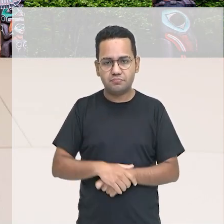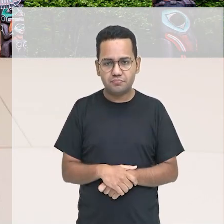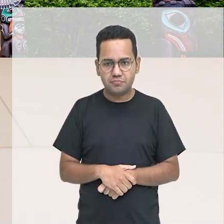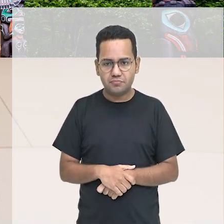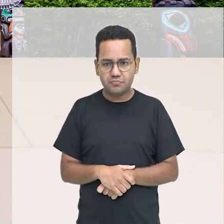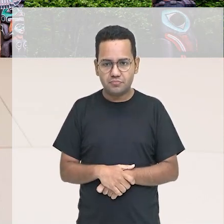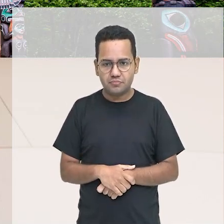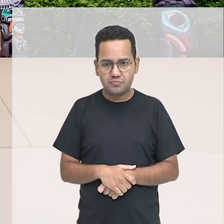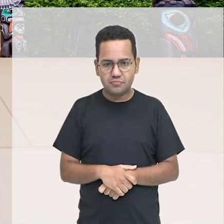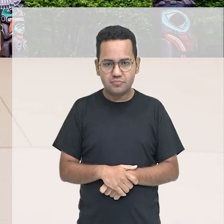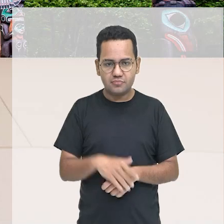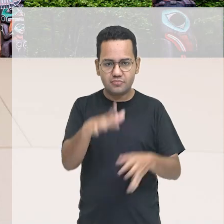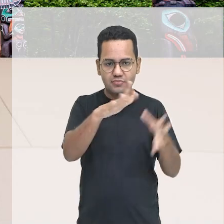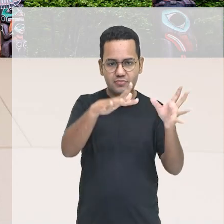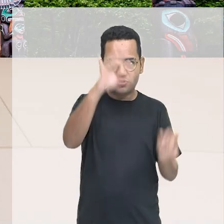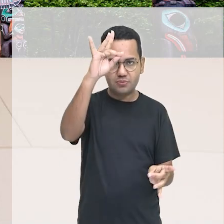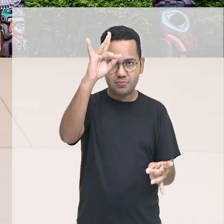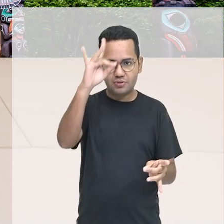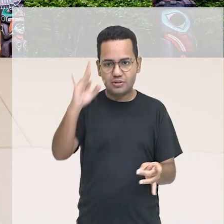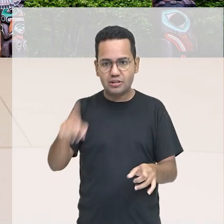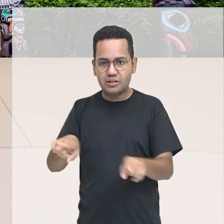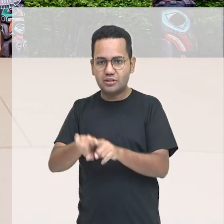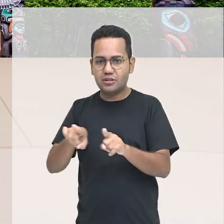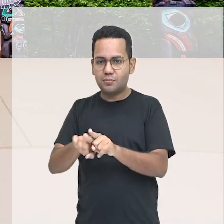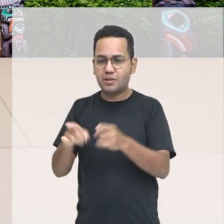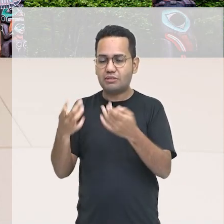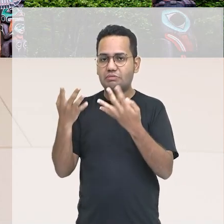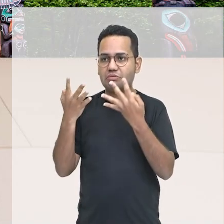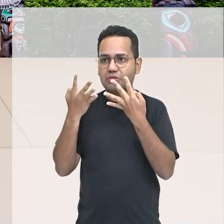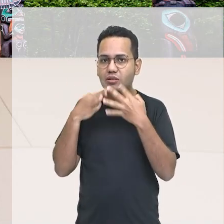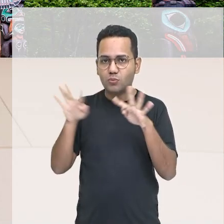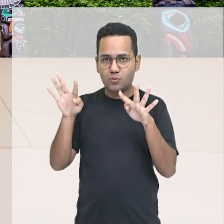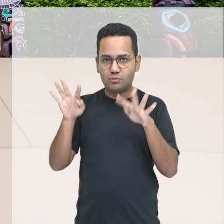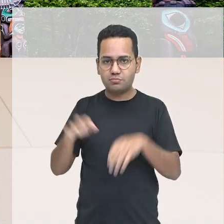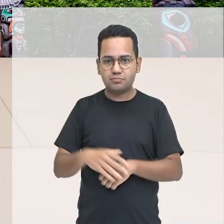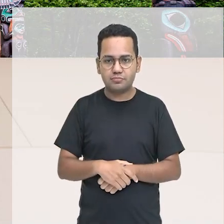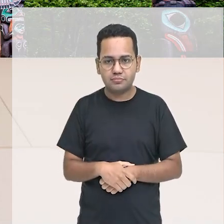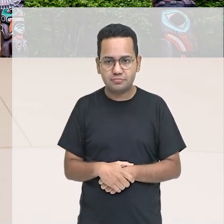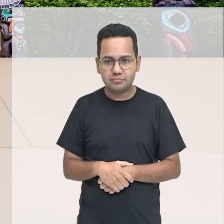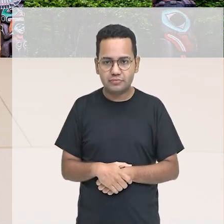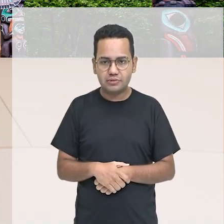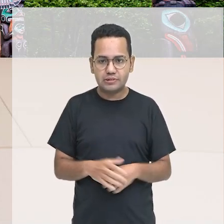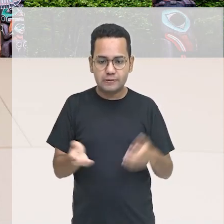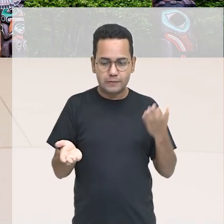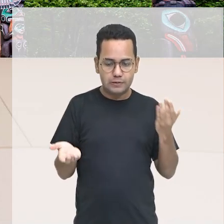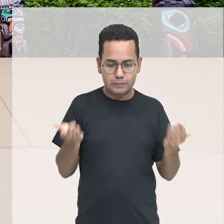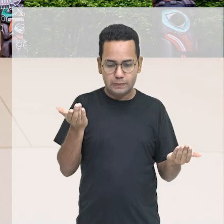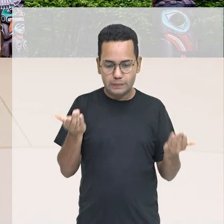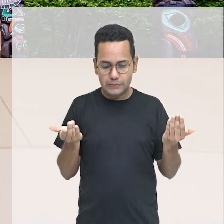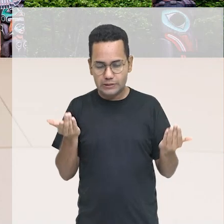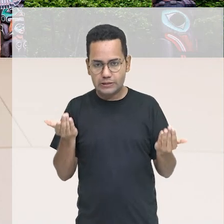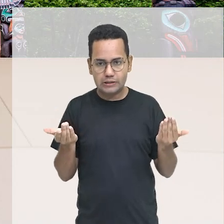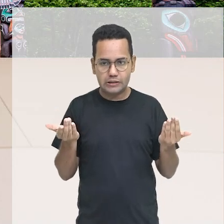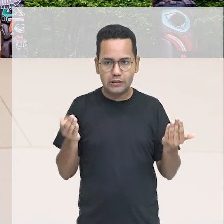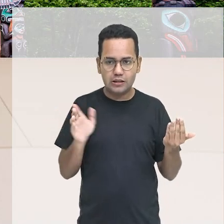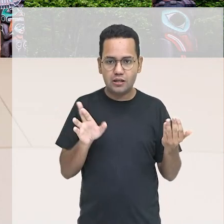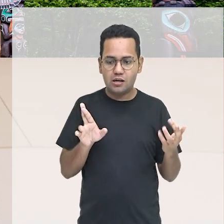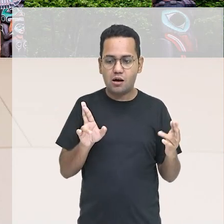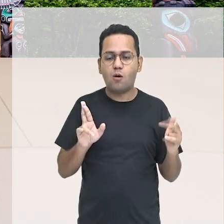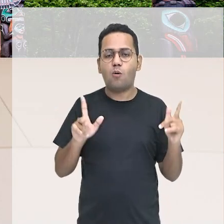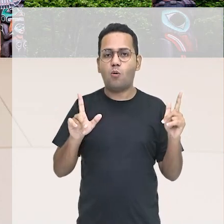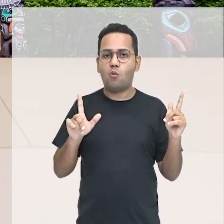entre sobrenatural e natural. Natural e sobrenatural é uma